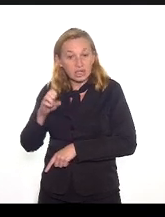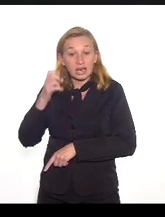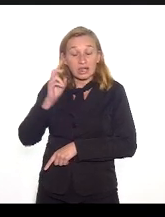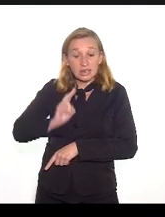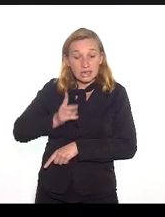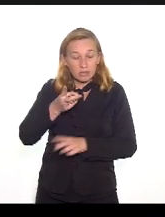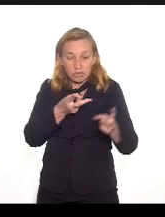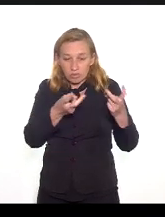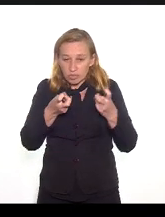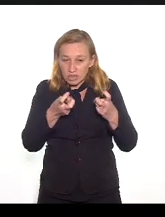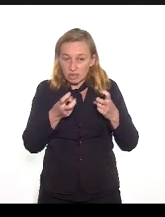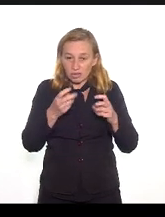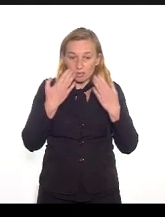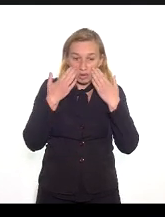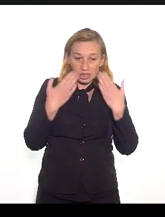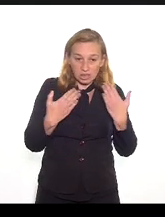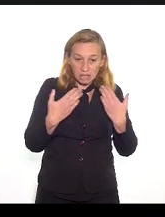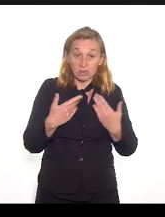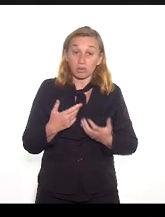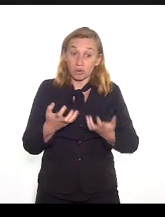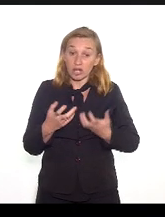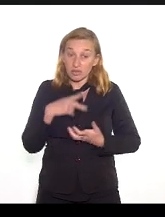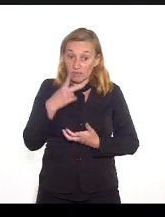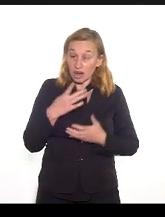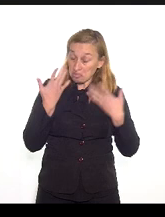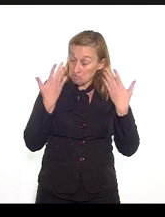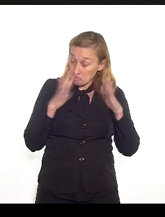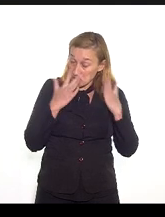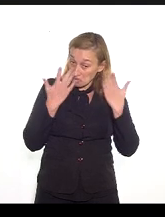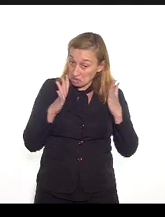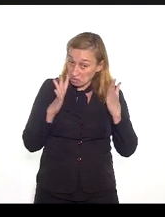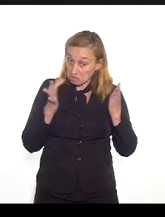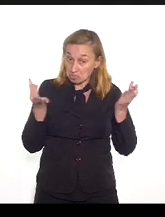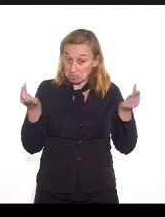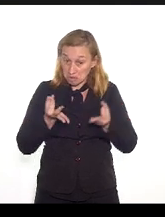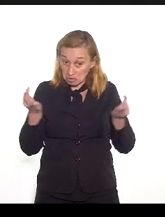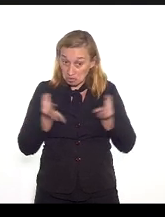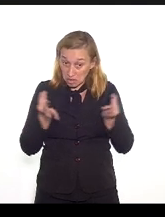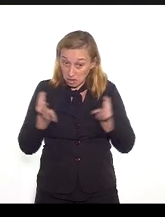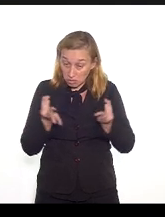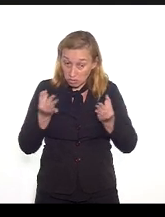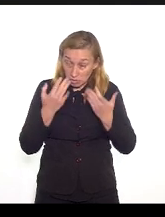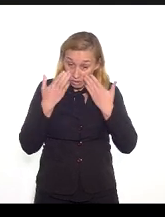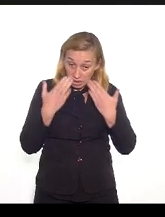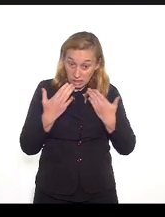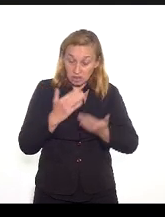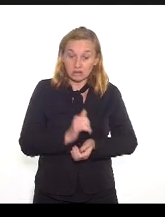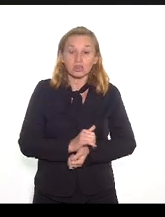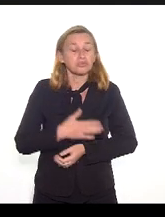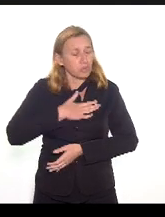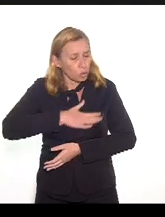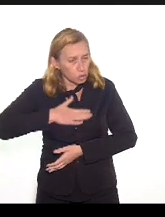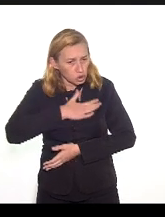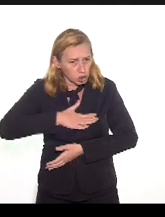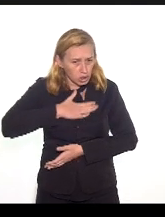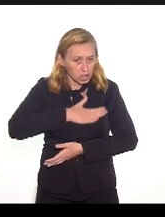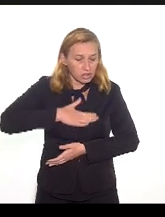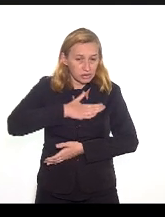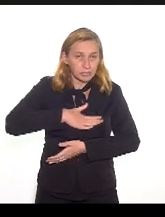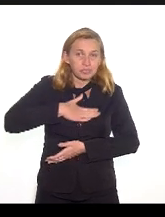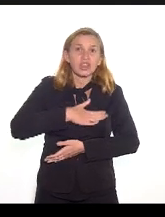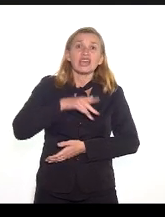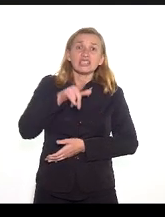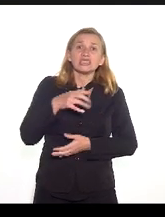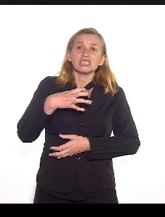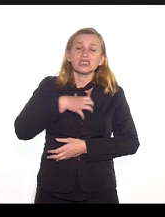nas apresentações. E eu posso dizer que a do senhor, além de excelente, foi muito didática, né? E gostei muito. E é nesse